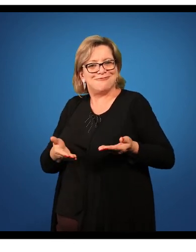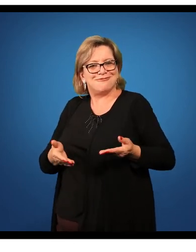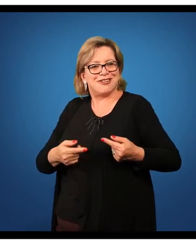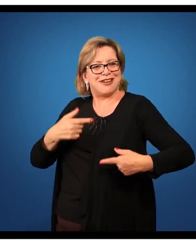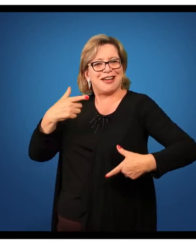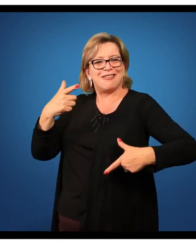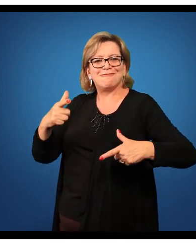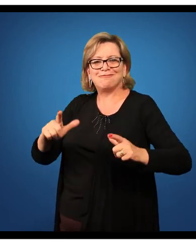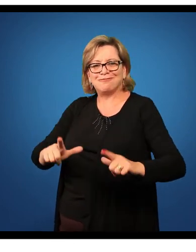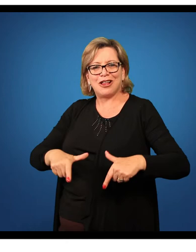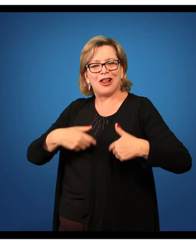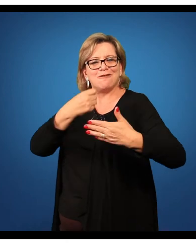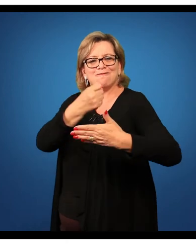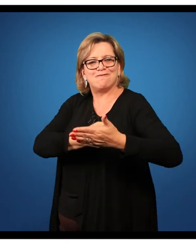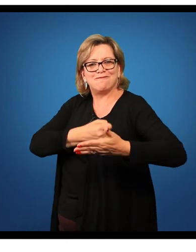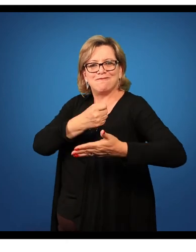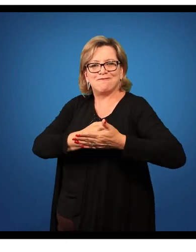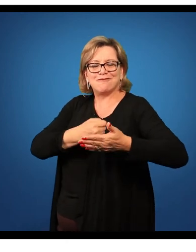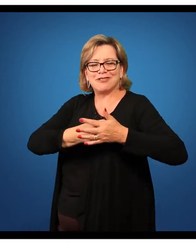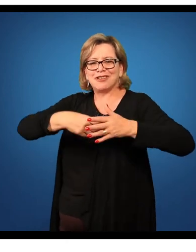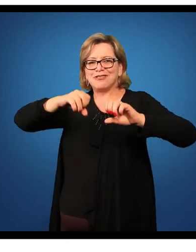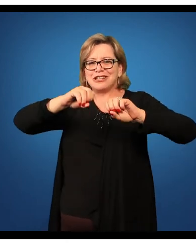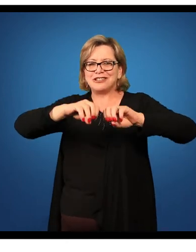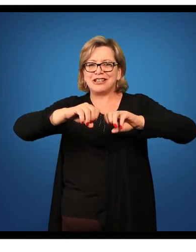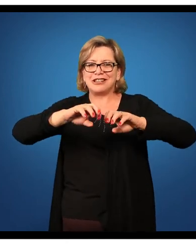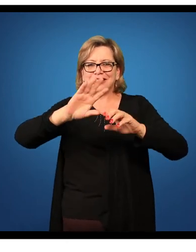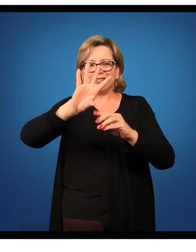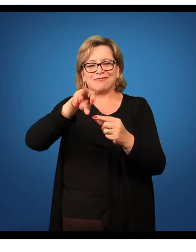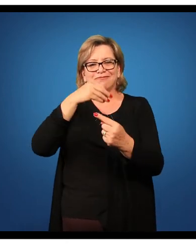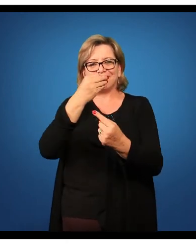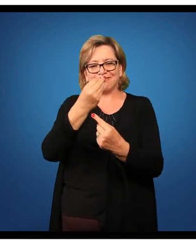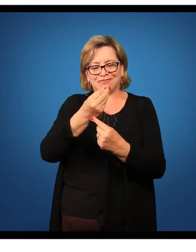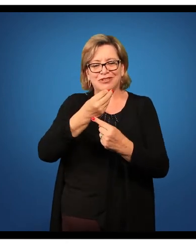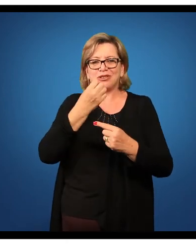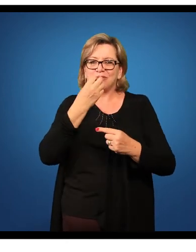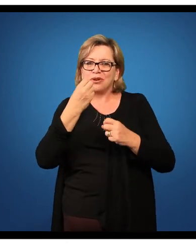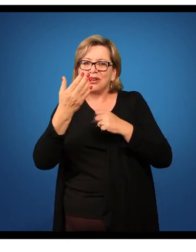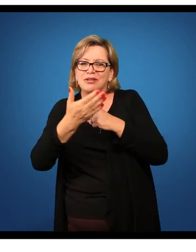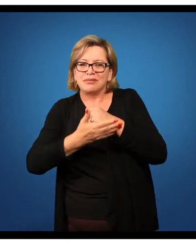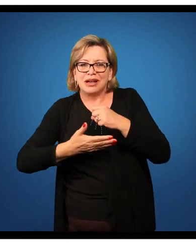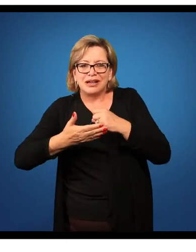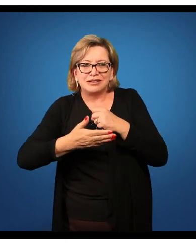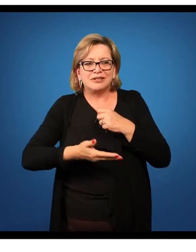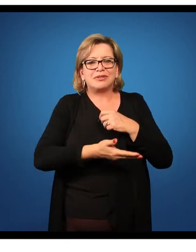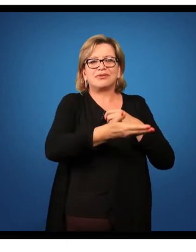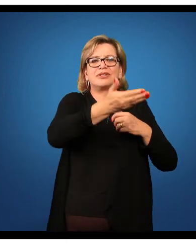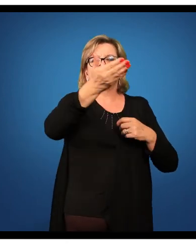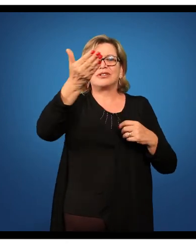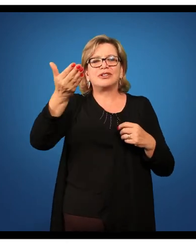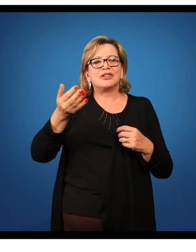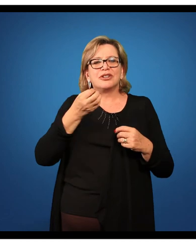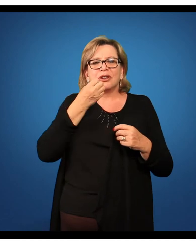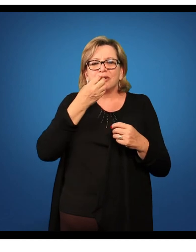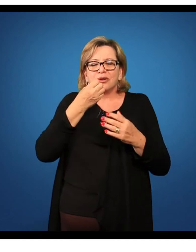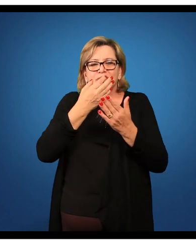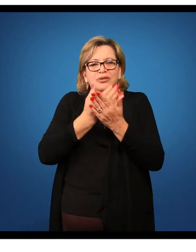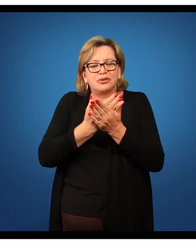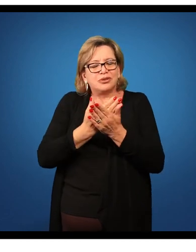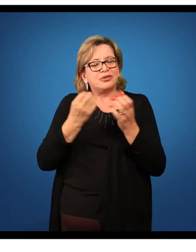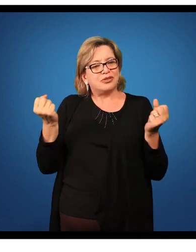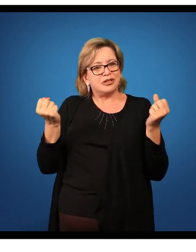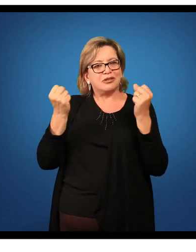defender o ensino da arte é que ela esteja bem fundamentada tão bons estudos e vocês podem me encontrar